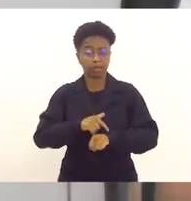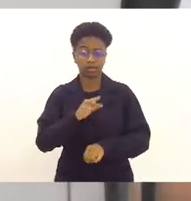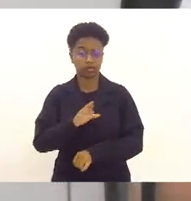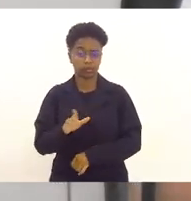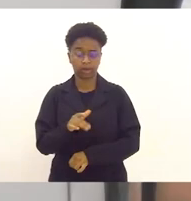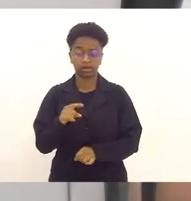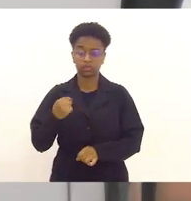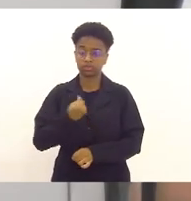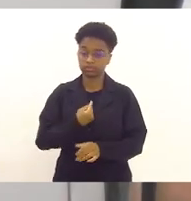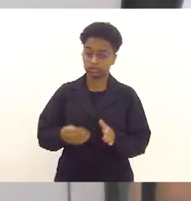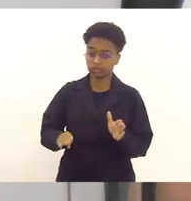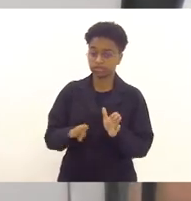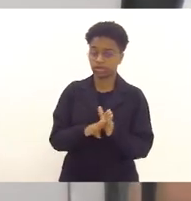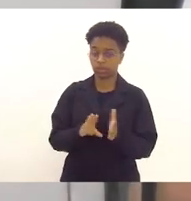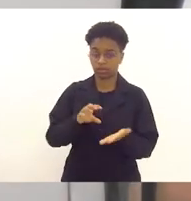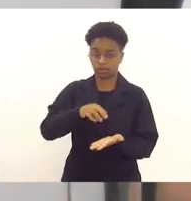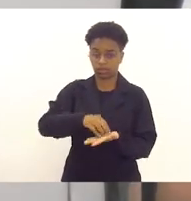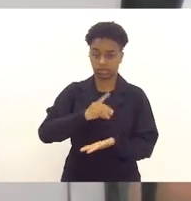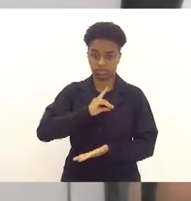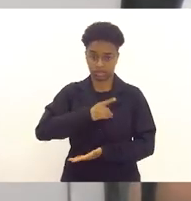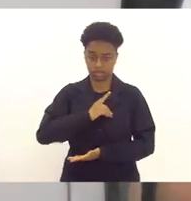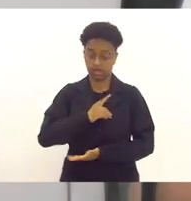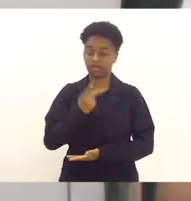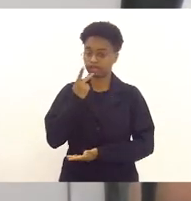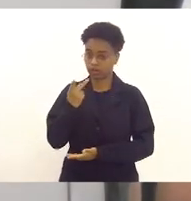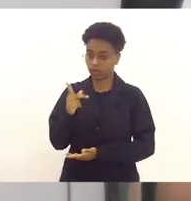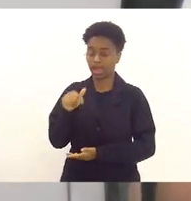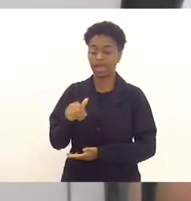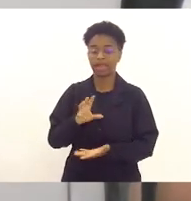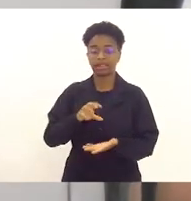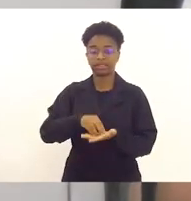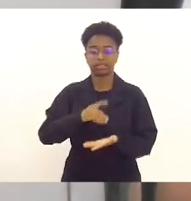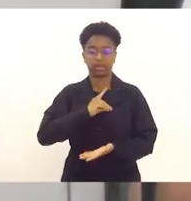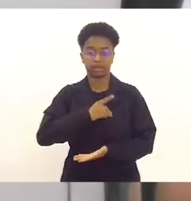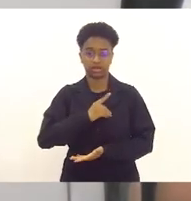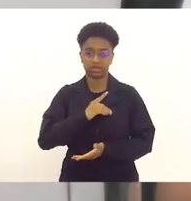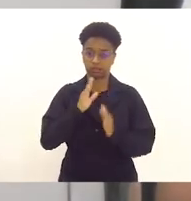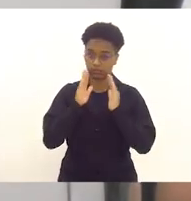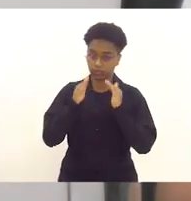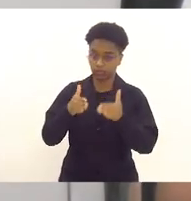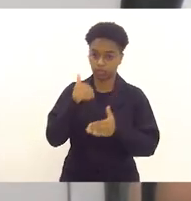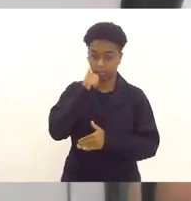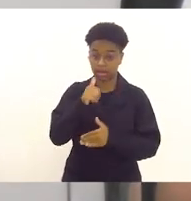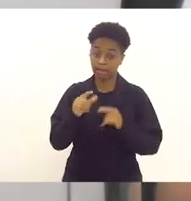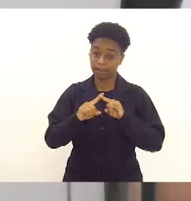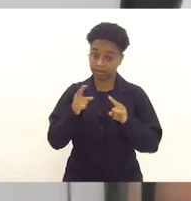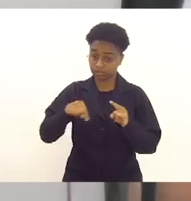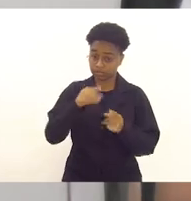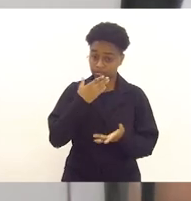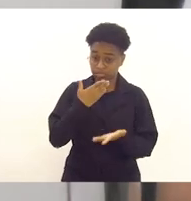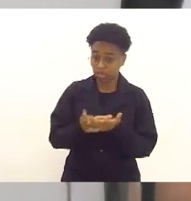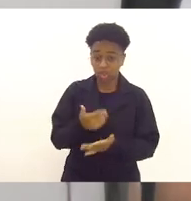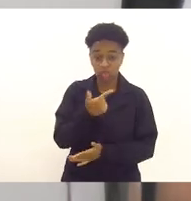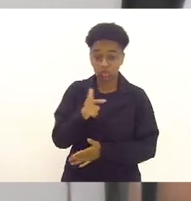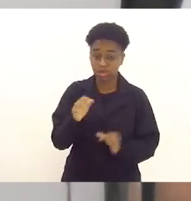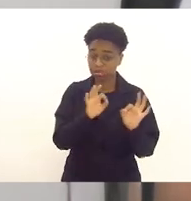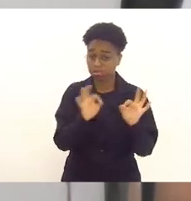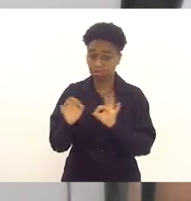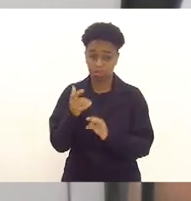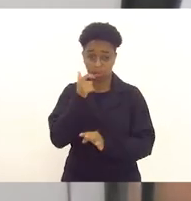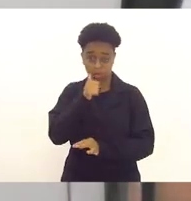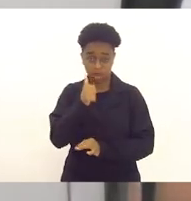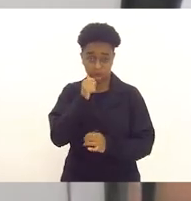Dean é e ele falou que era delegacia especializada de atendimento da mulher pasme não tinha uma figura feminina pra me atender